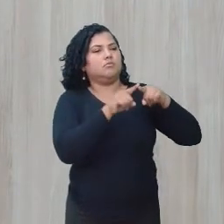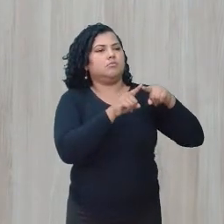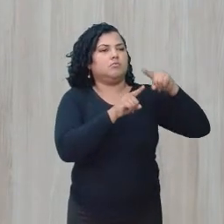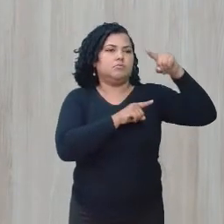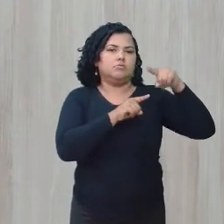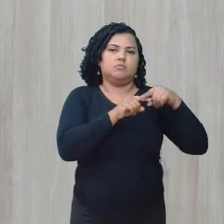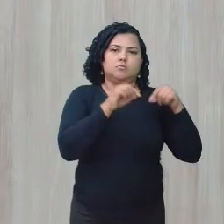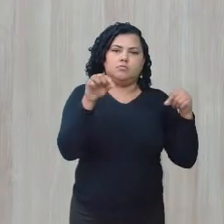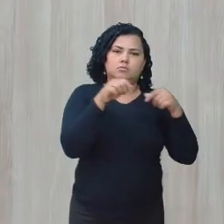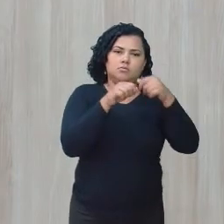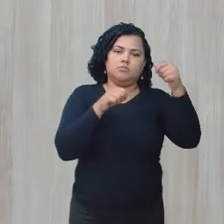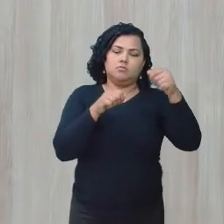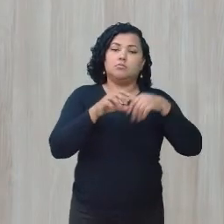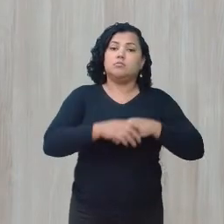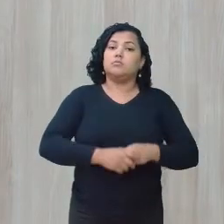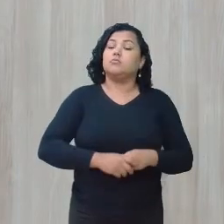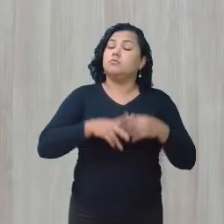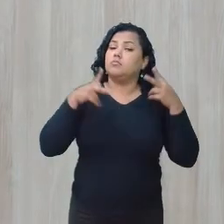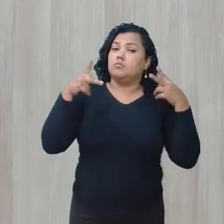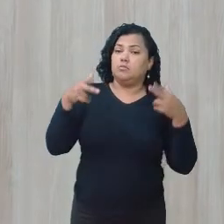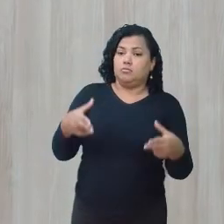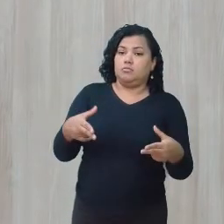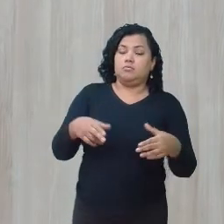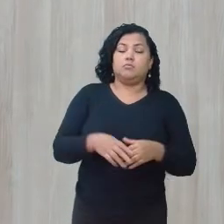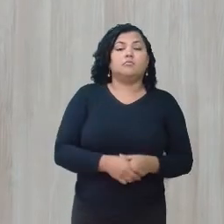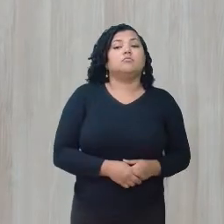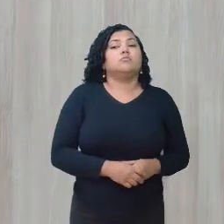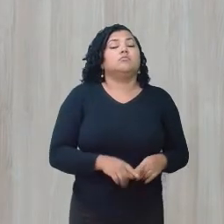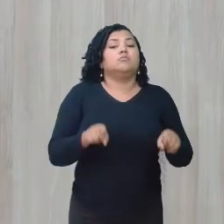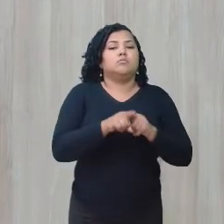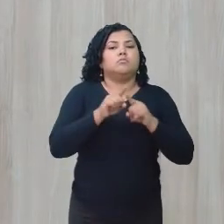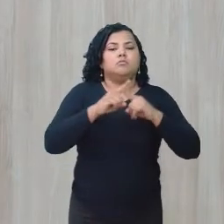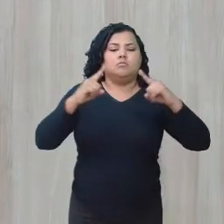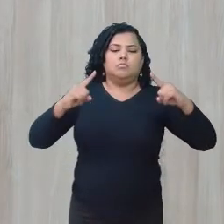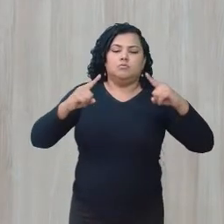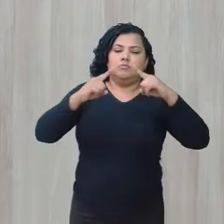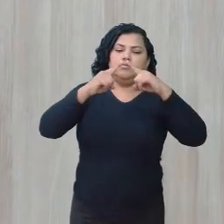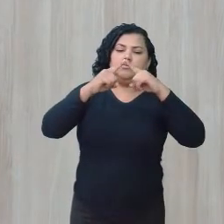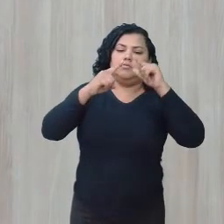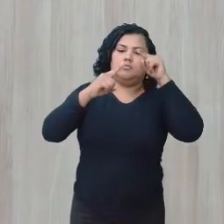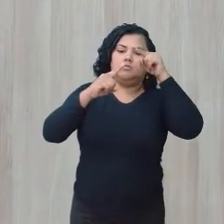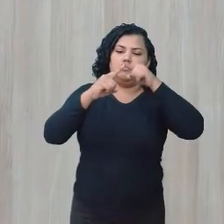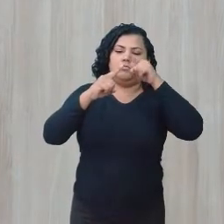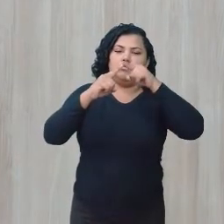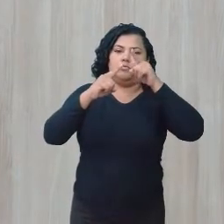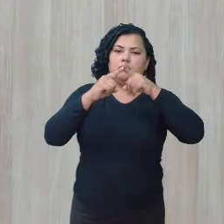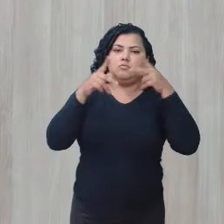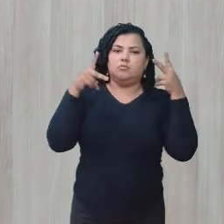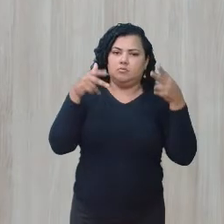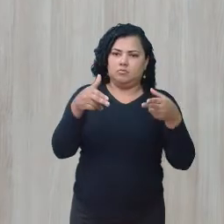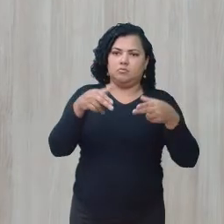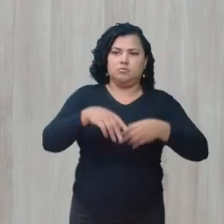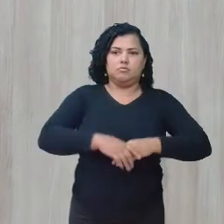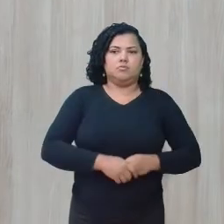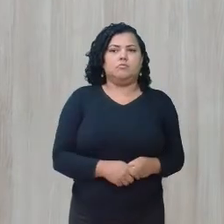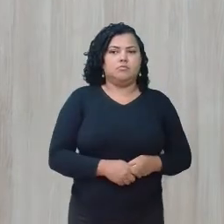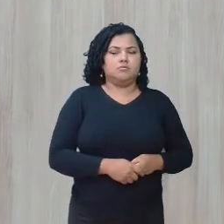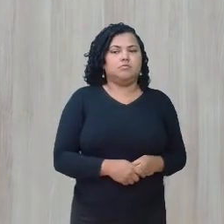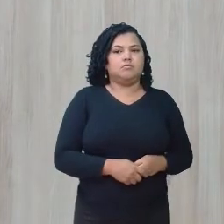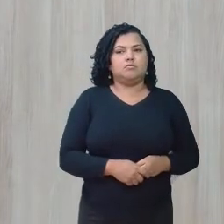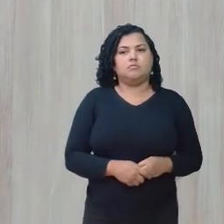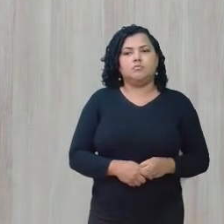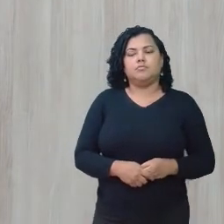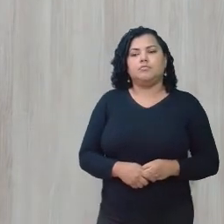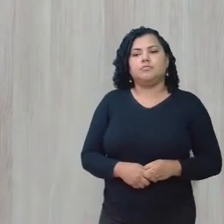as medidas de cada lado igual e cada ângulo correspondente também igual. E a gente viu,